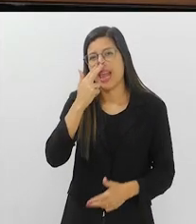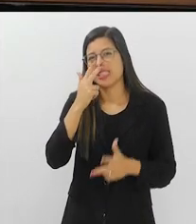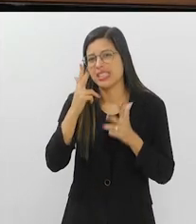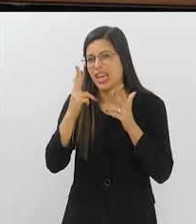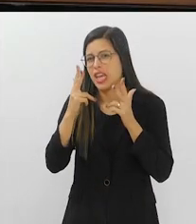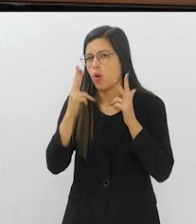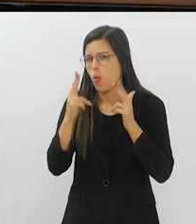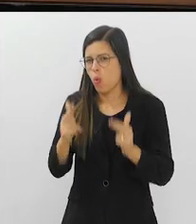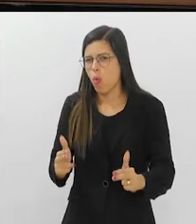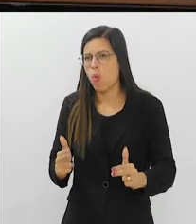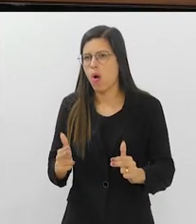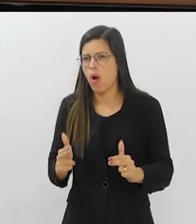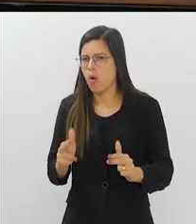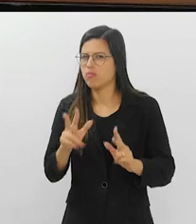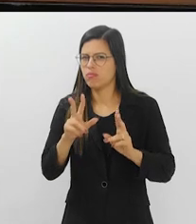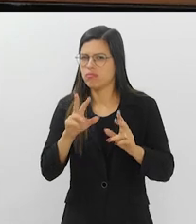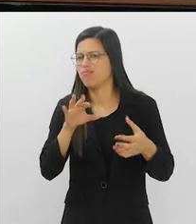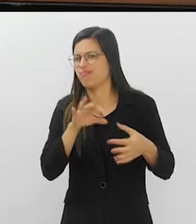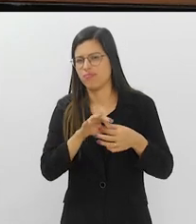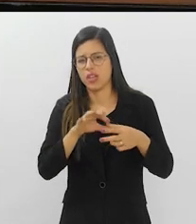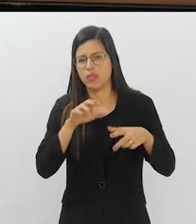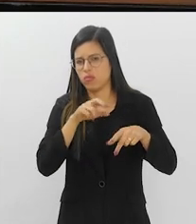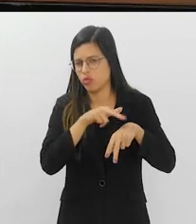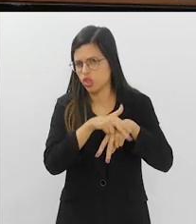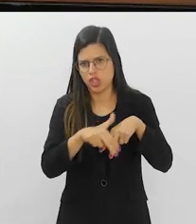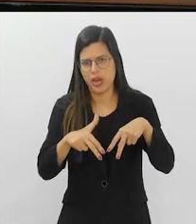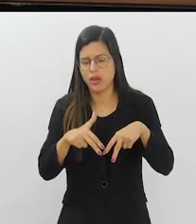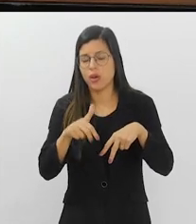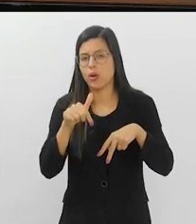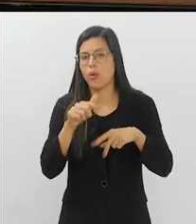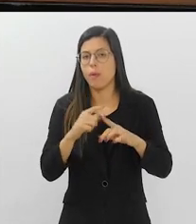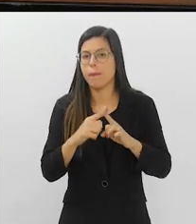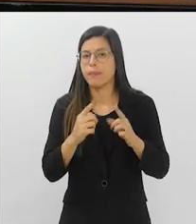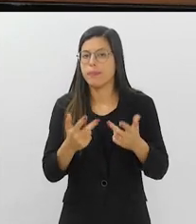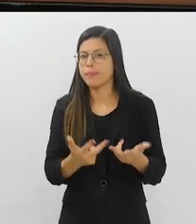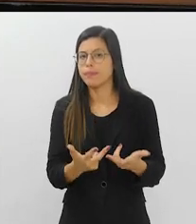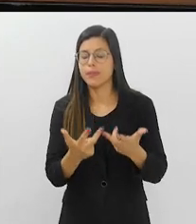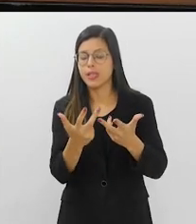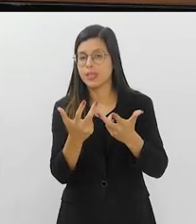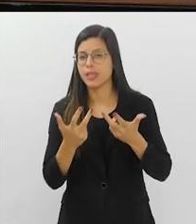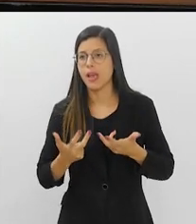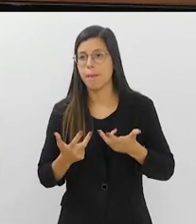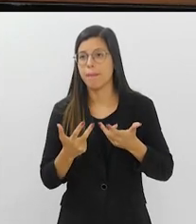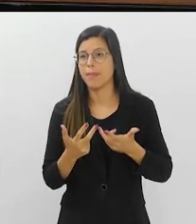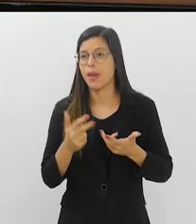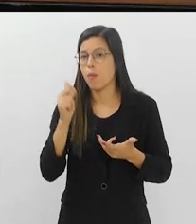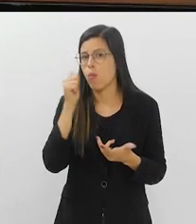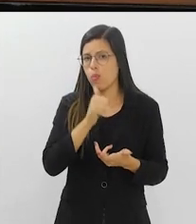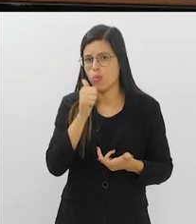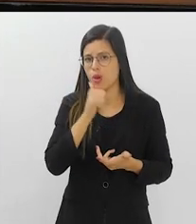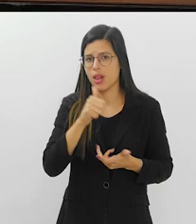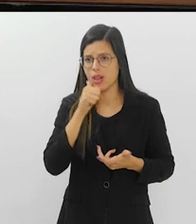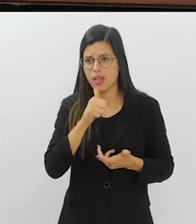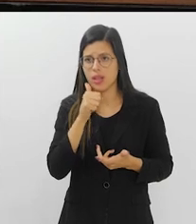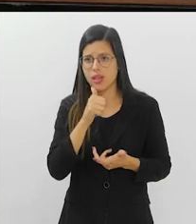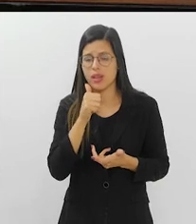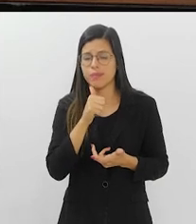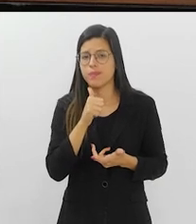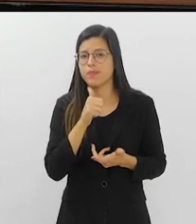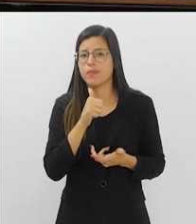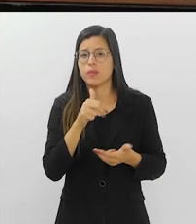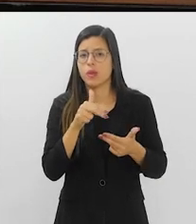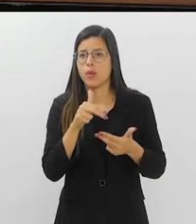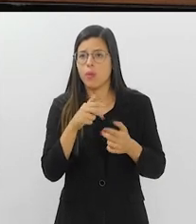acometimento igual em relação à questão do gênero, né? Mas o que a gente percebe é que normalmente as mulheres,